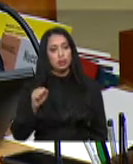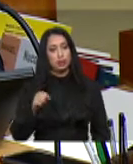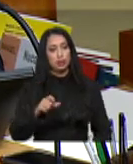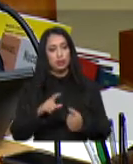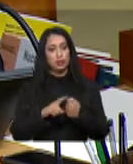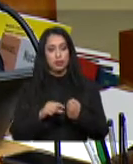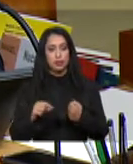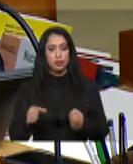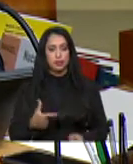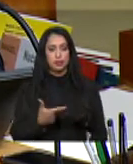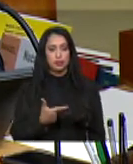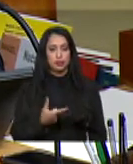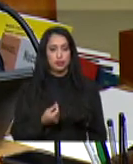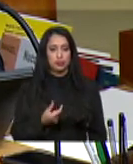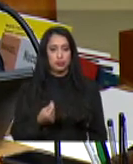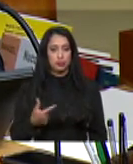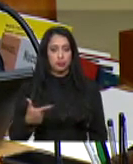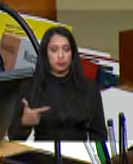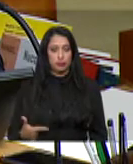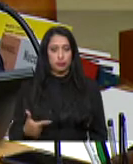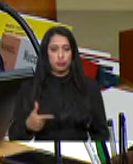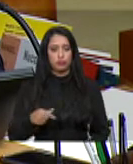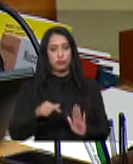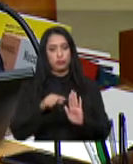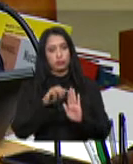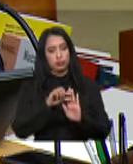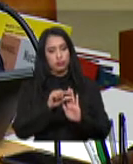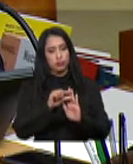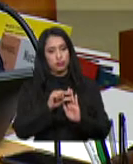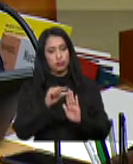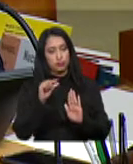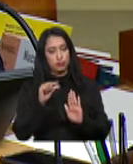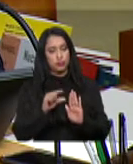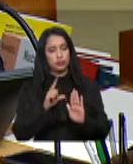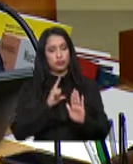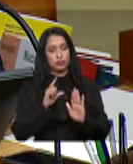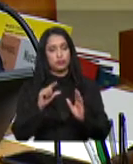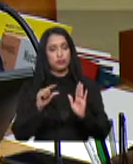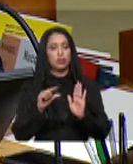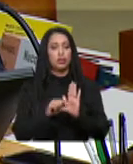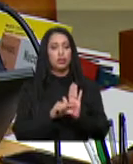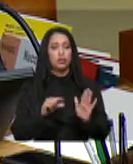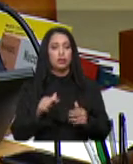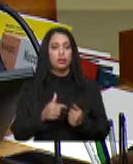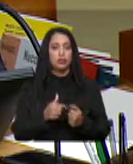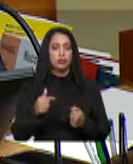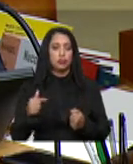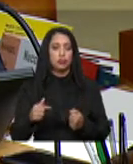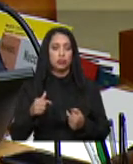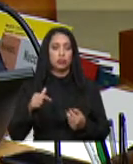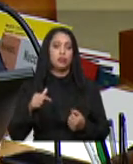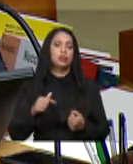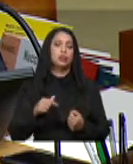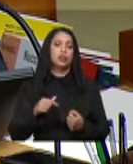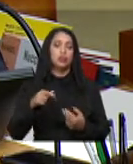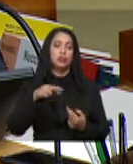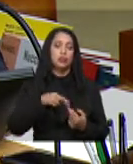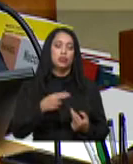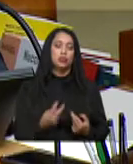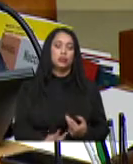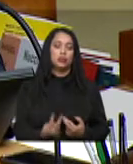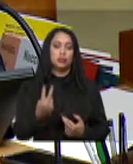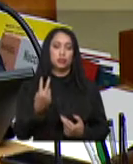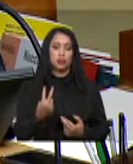artigos 227, caput, parágrafo 7º, e 204, inciso 2, uma